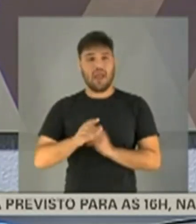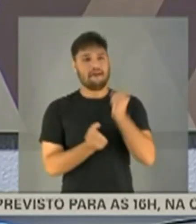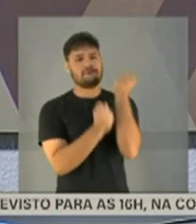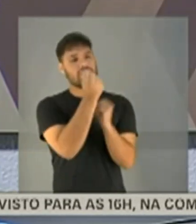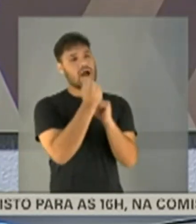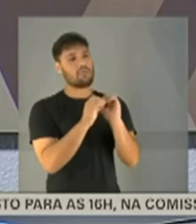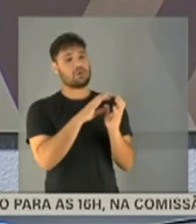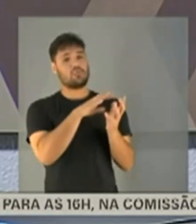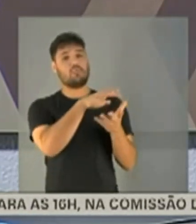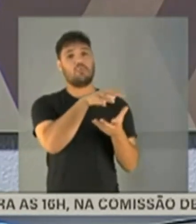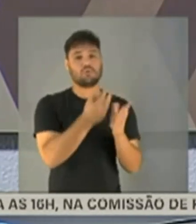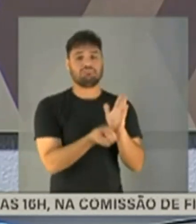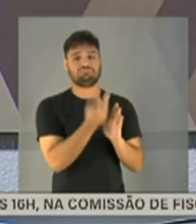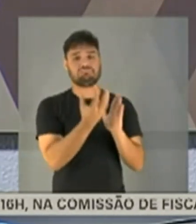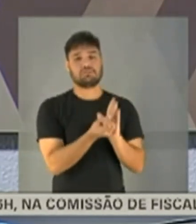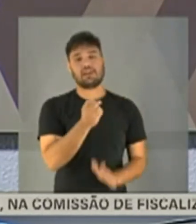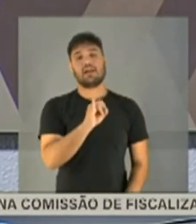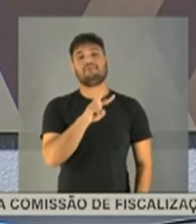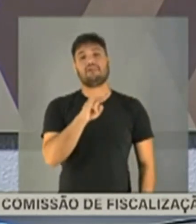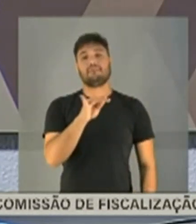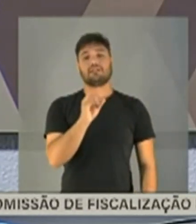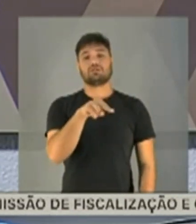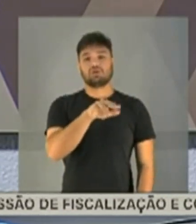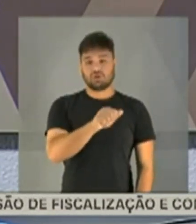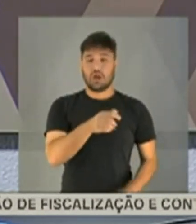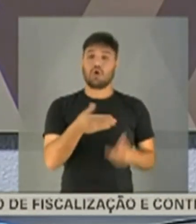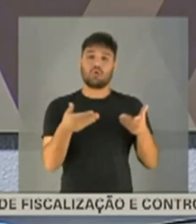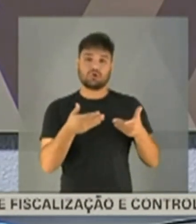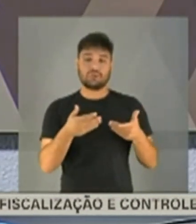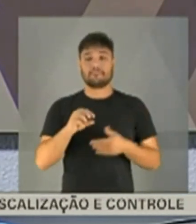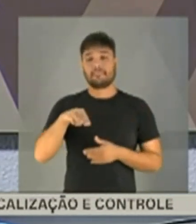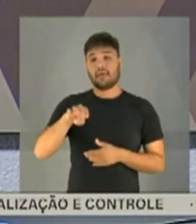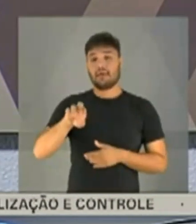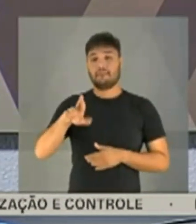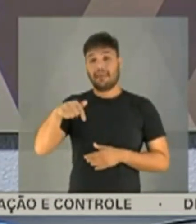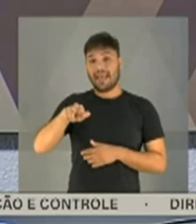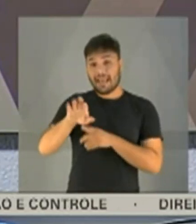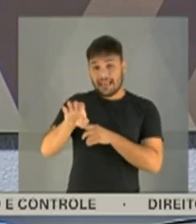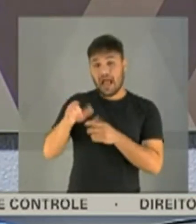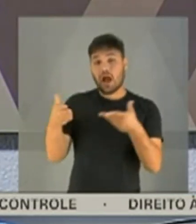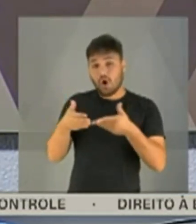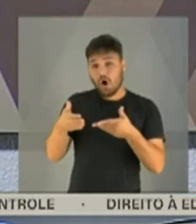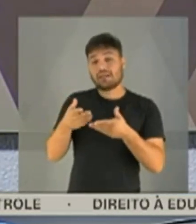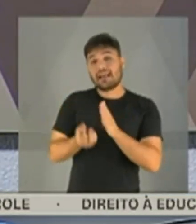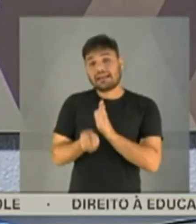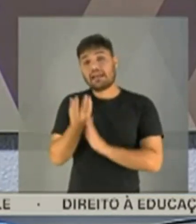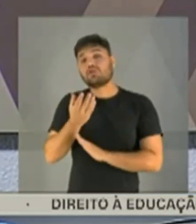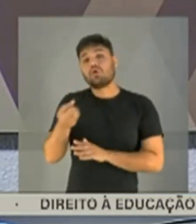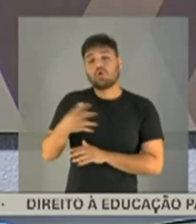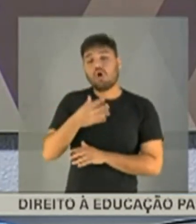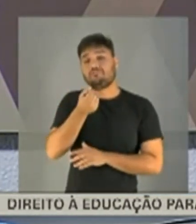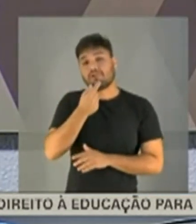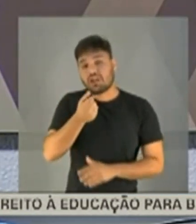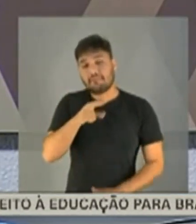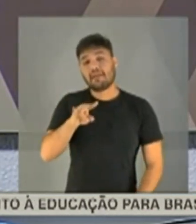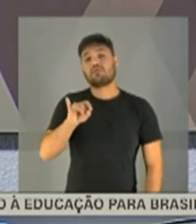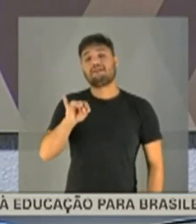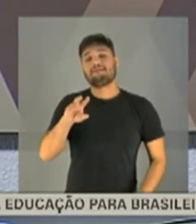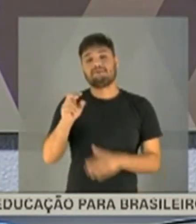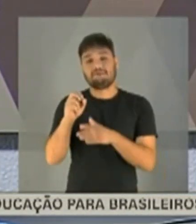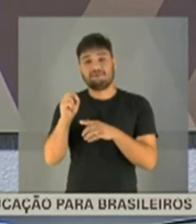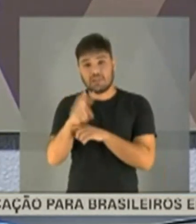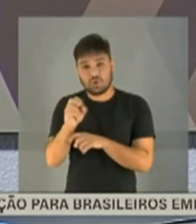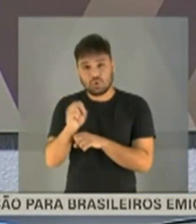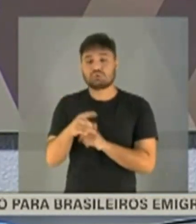mundo inteiro fabricam ivermectina atualmente. E a Merck está desenvolvendo um novo antiviral que é, a princípio,